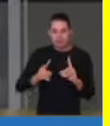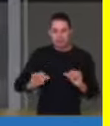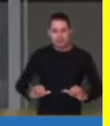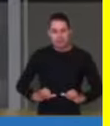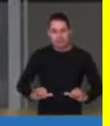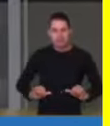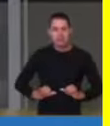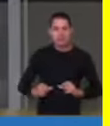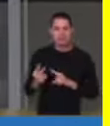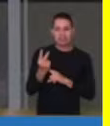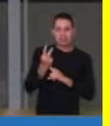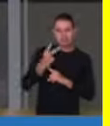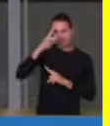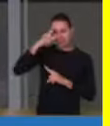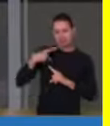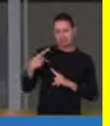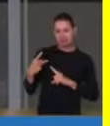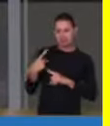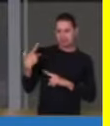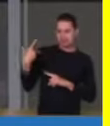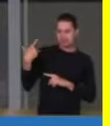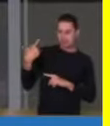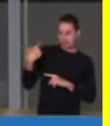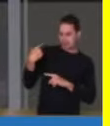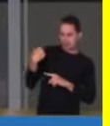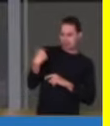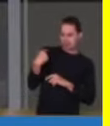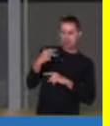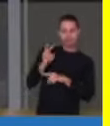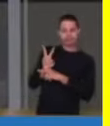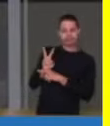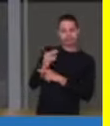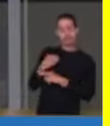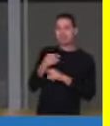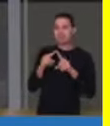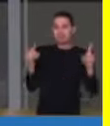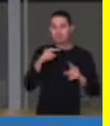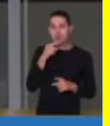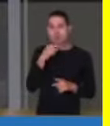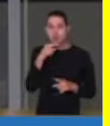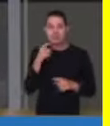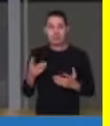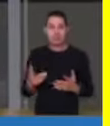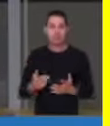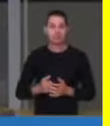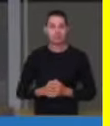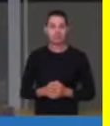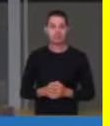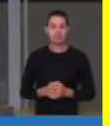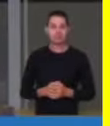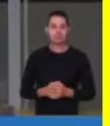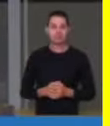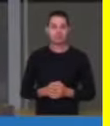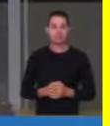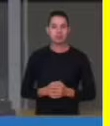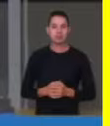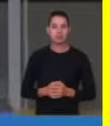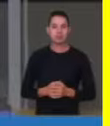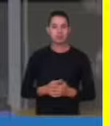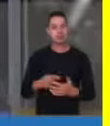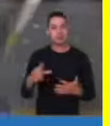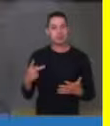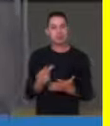tentam se proteger daquela agulha que está entrando na barriga da mãe, mas não conseguem. É isso que o